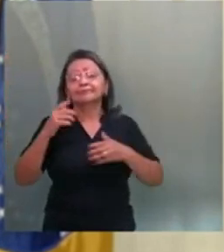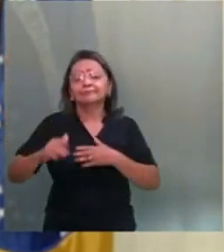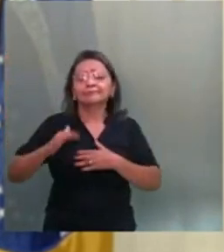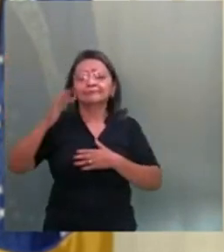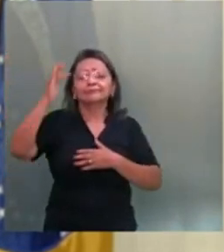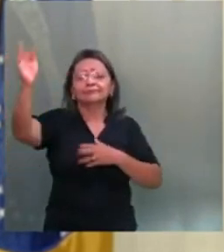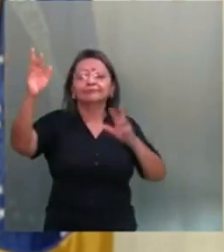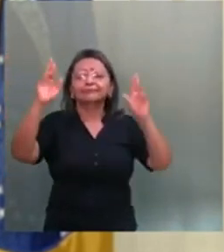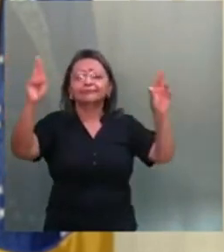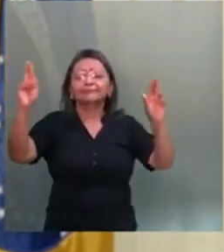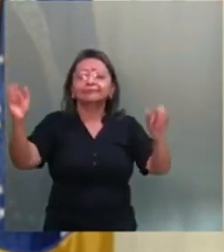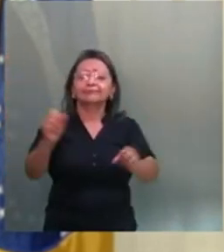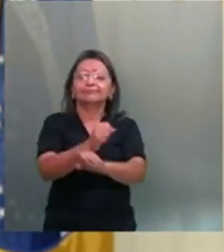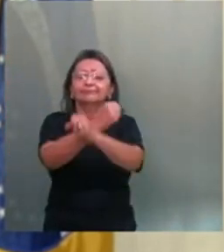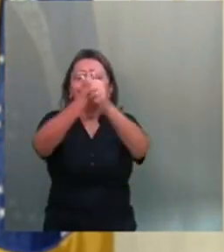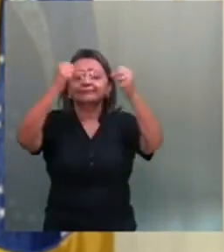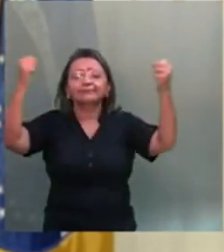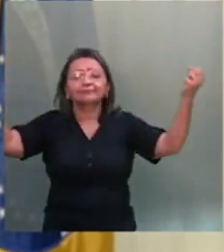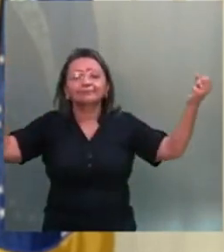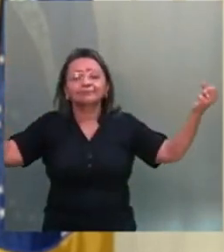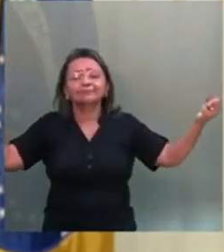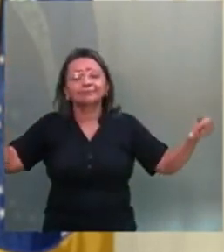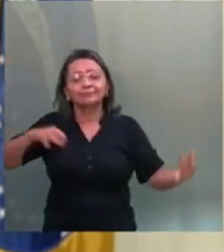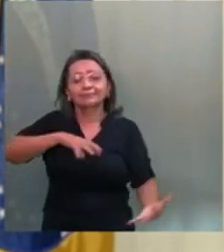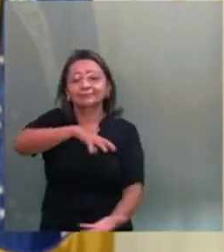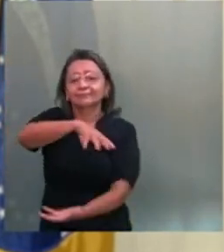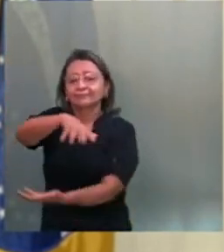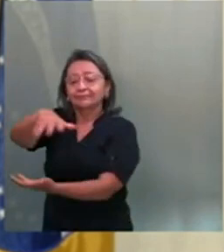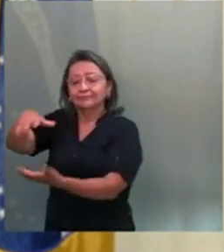teu caminho esperança a beleza,